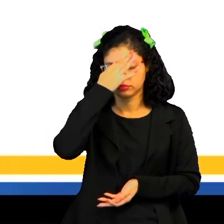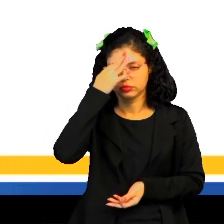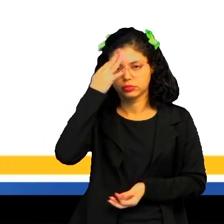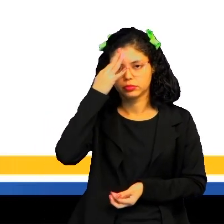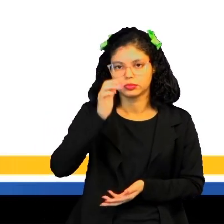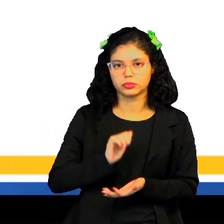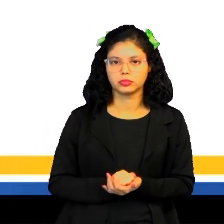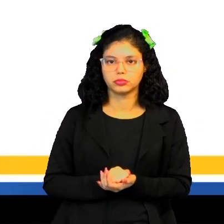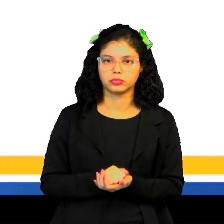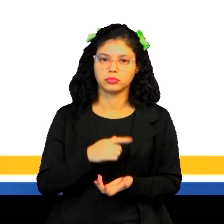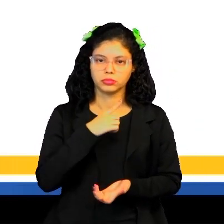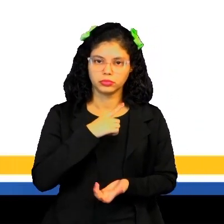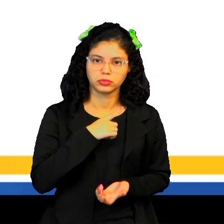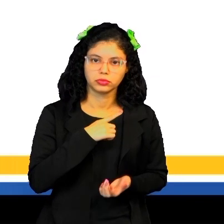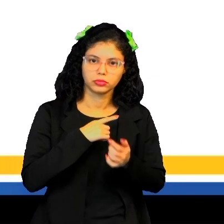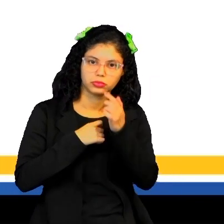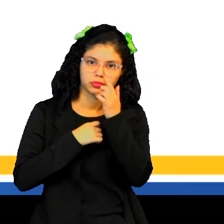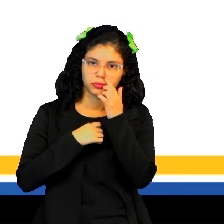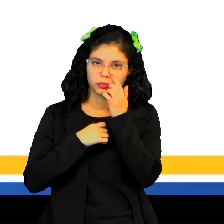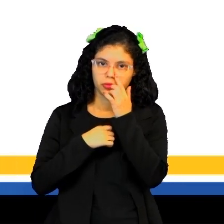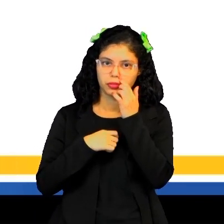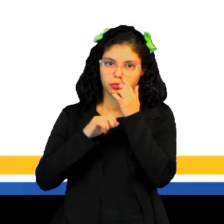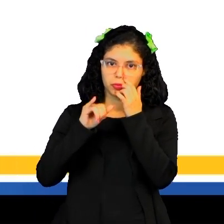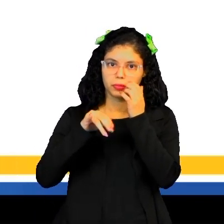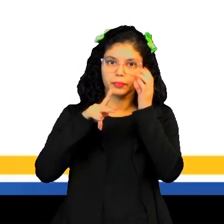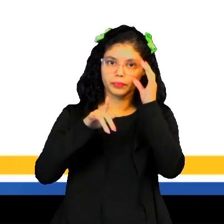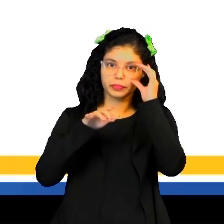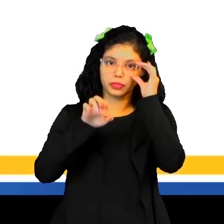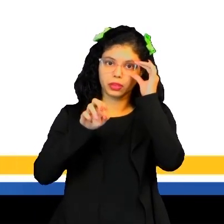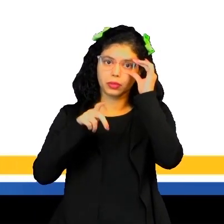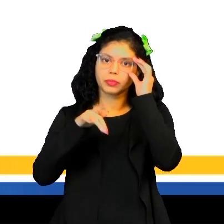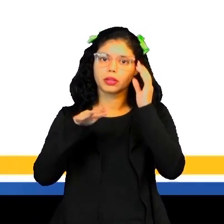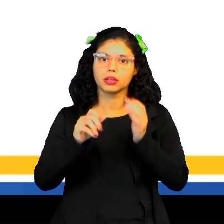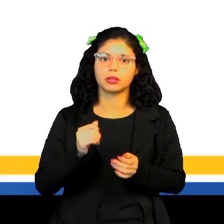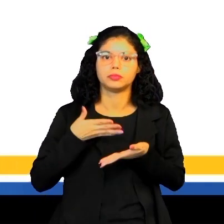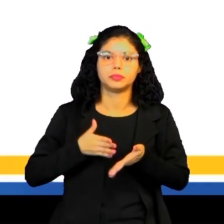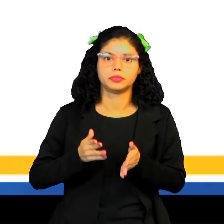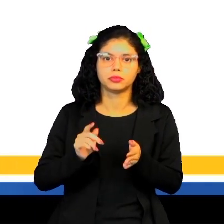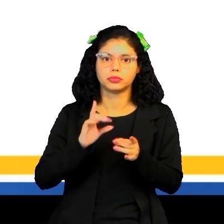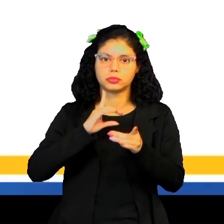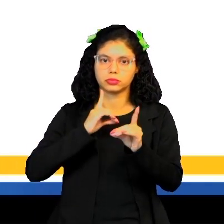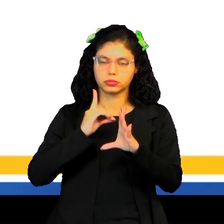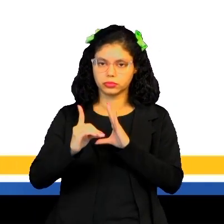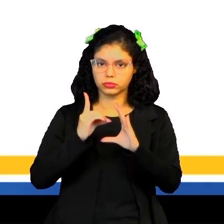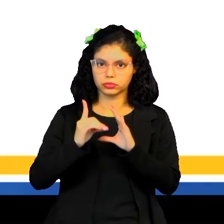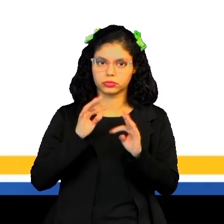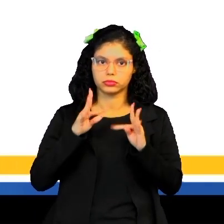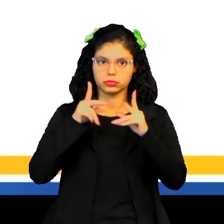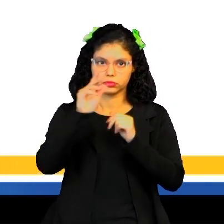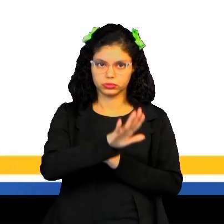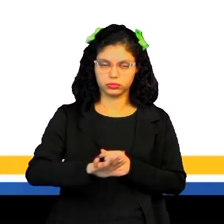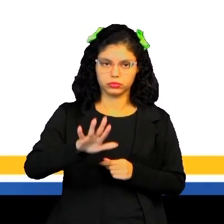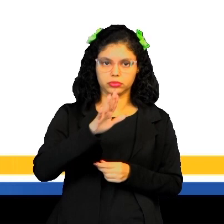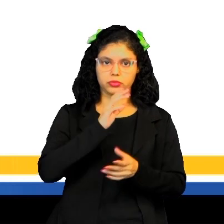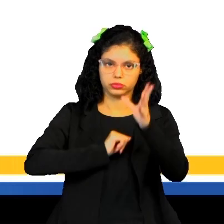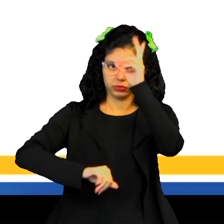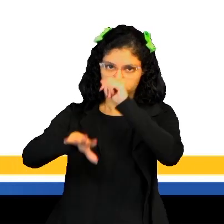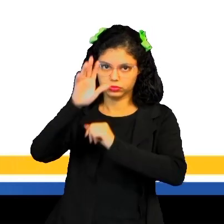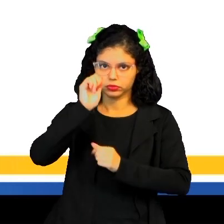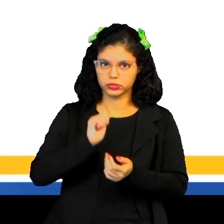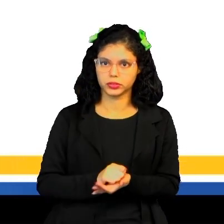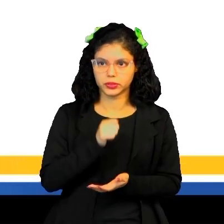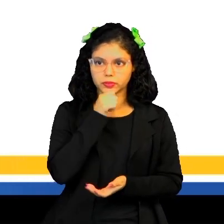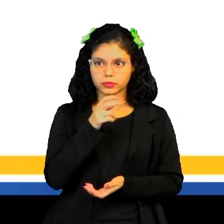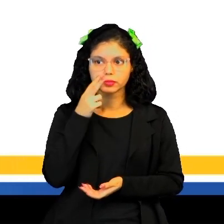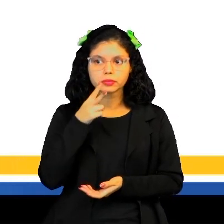filosofia aristotélica, a gente tem aí o empirismo, nascido daí, que é uma doutrina segundo a qual todo conhecimento